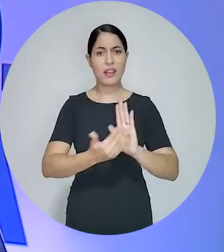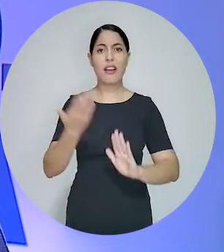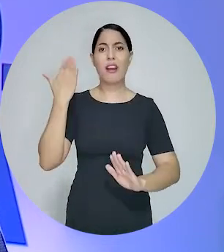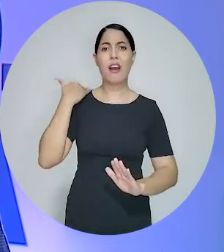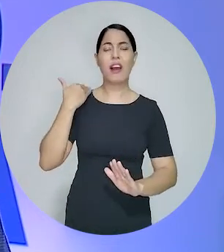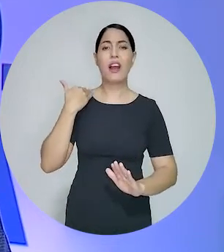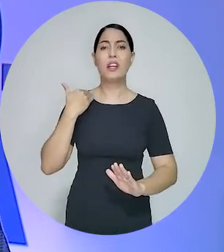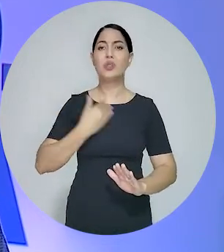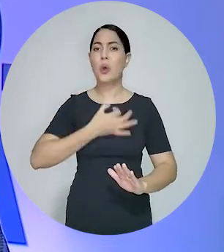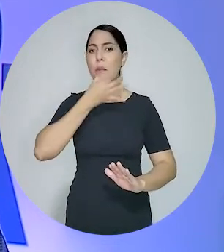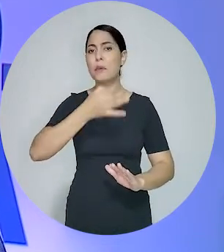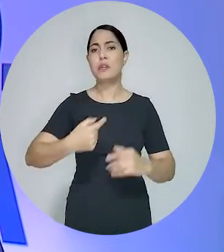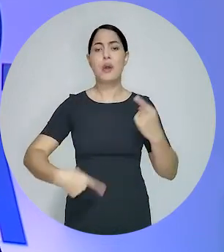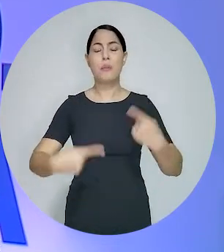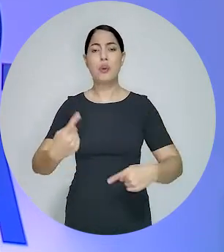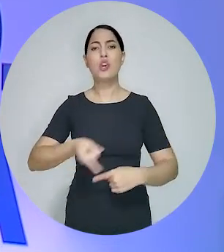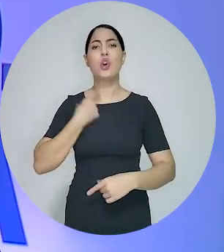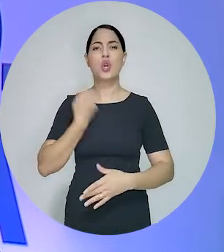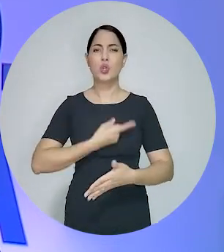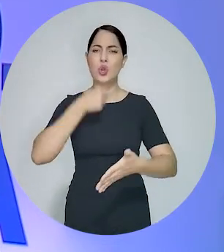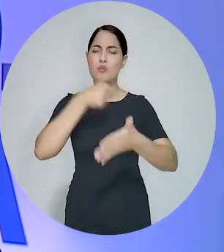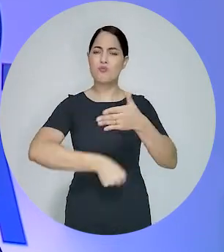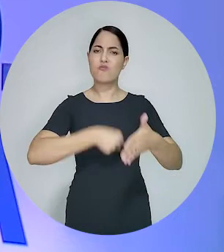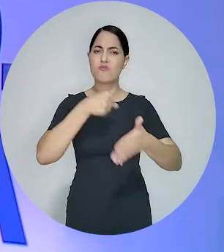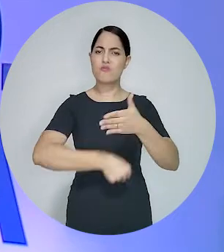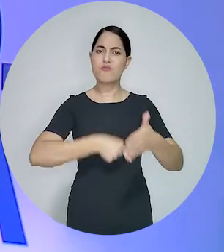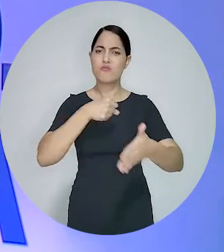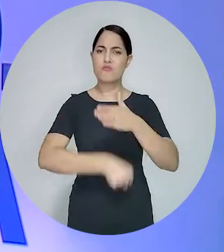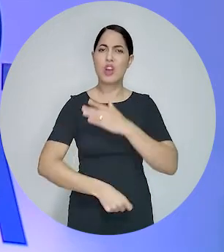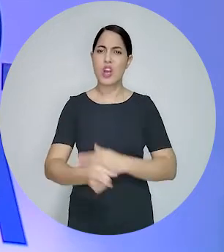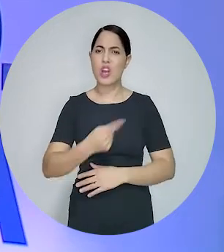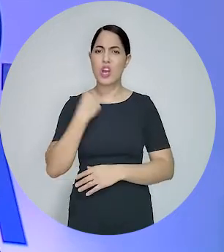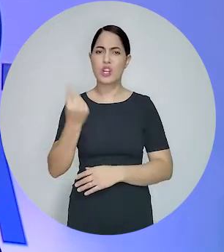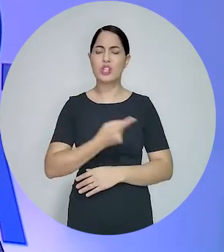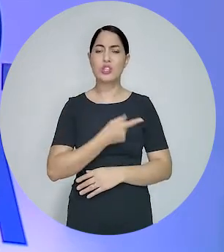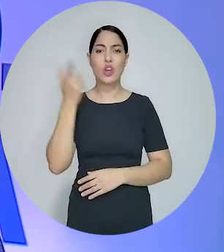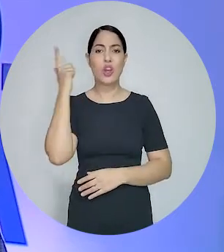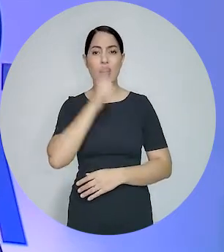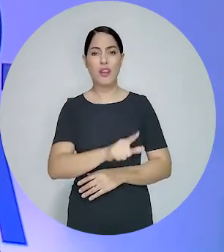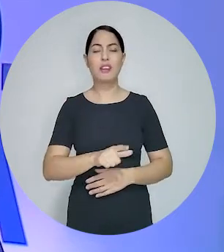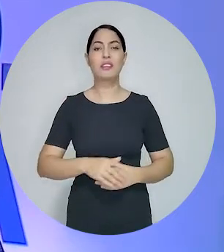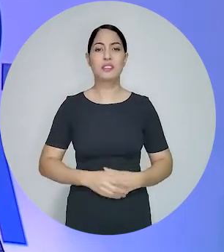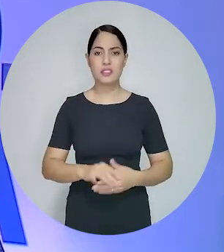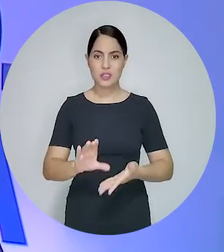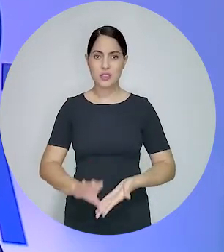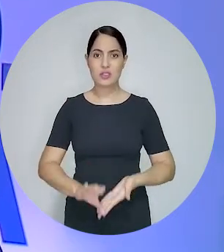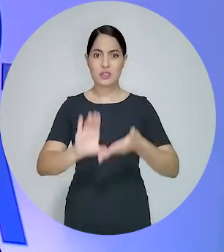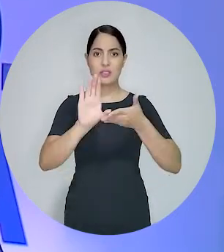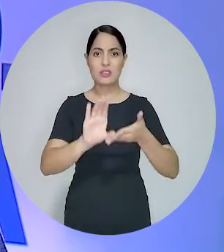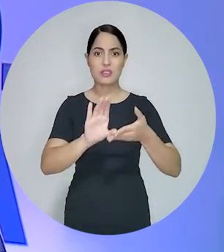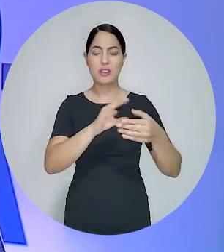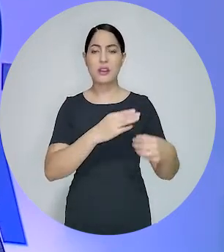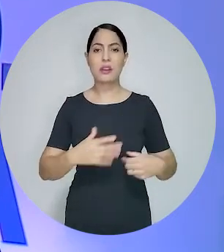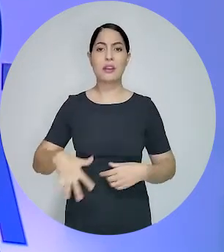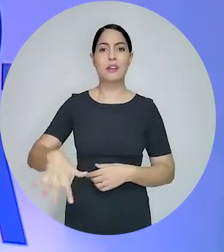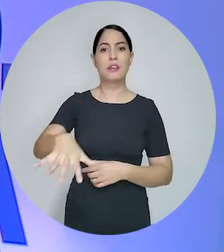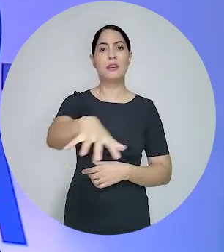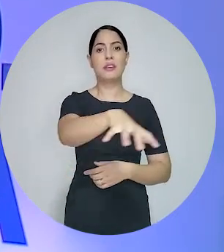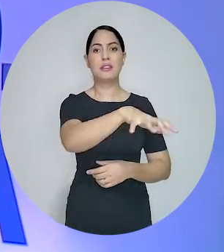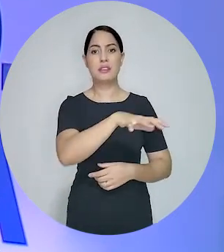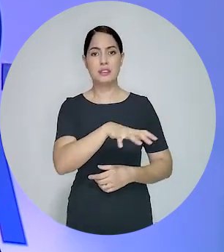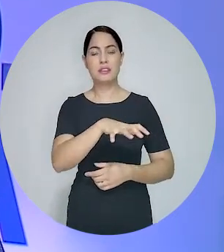regra por opção política, quando não era obrigatório ainda. Lutamos muito e tivemos a maior participação de conselheiros egressos